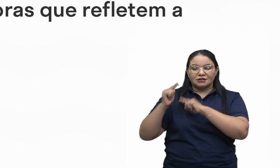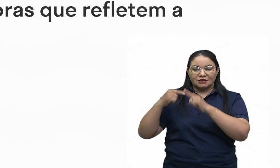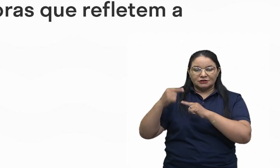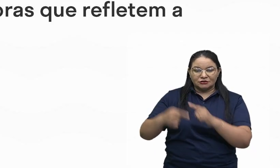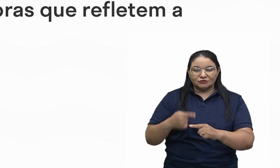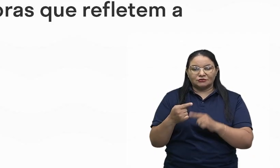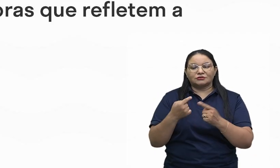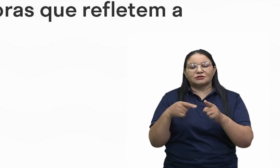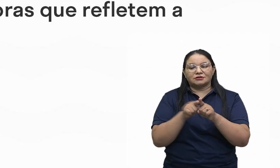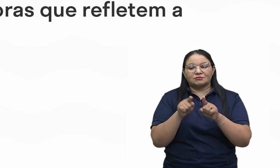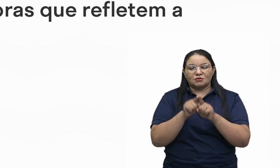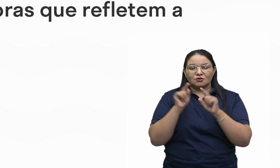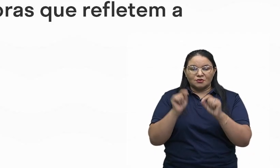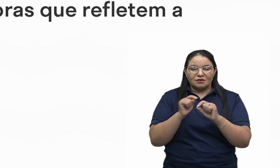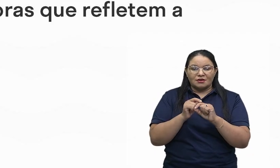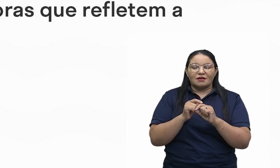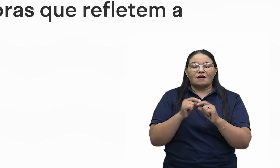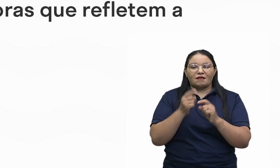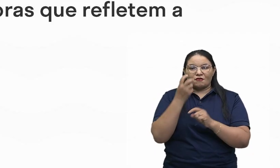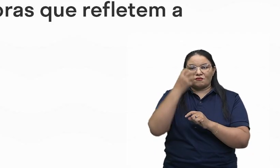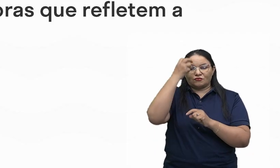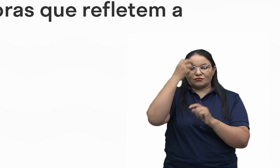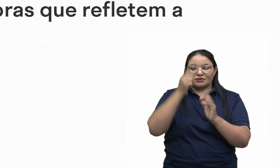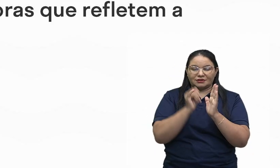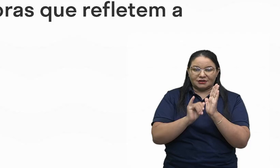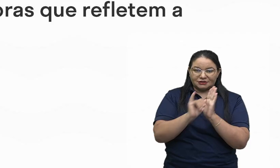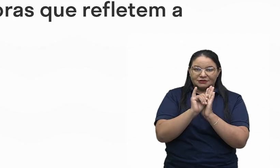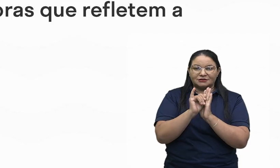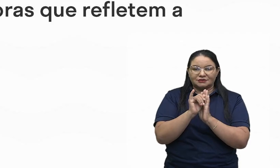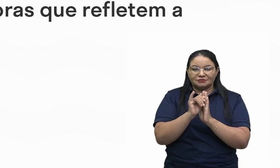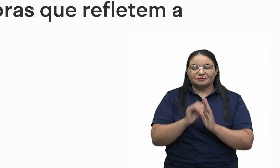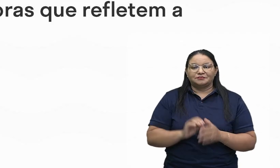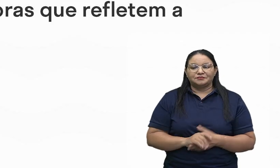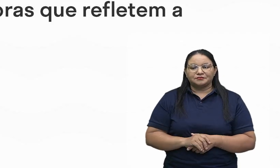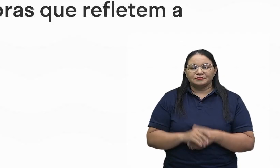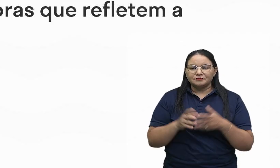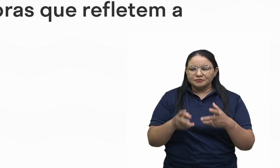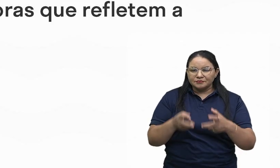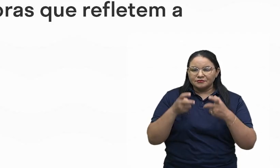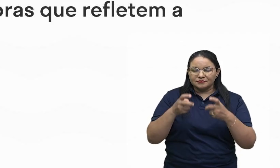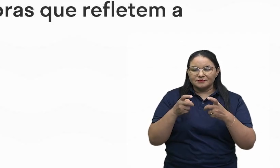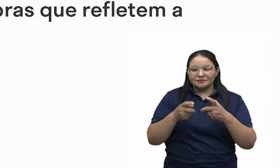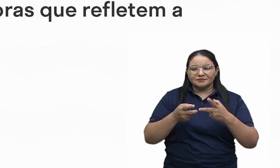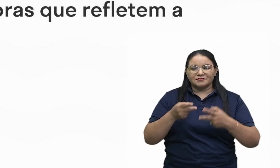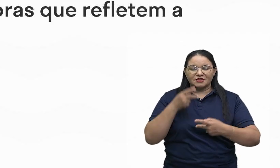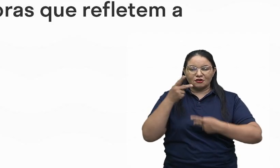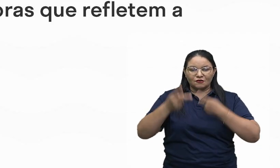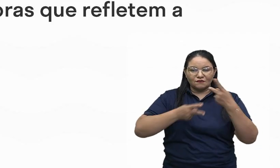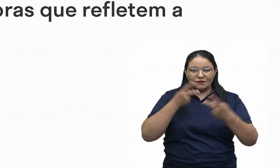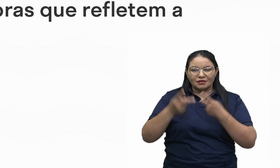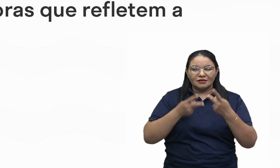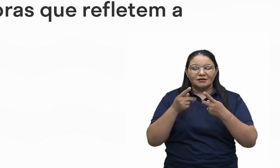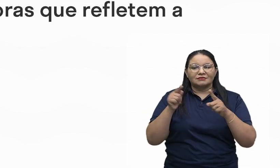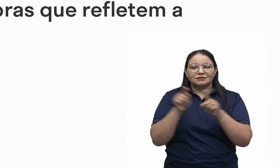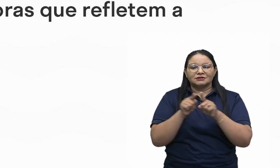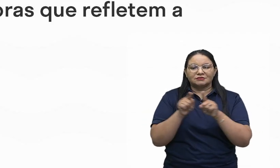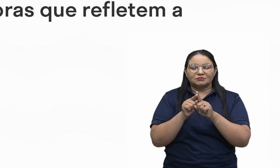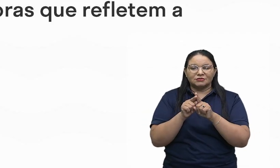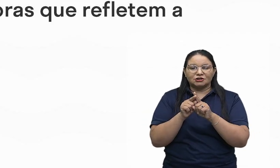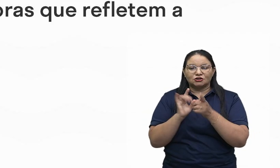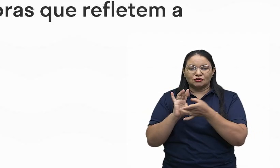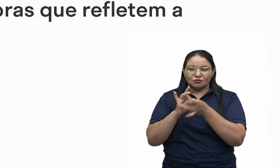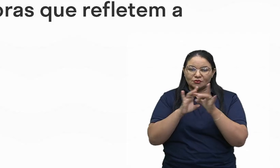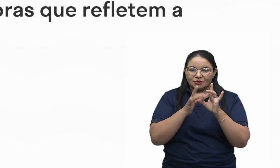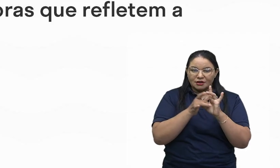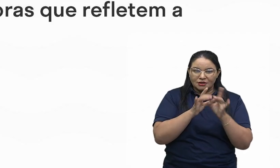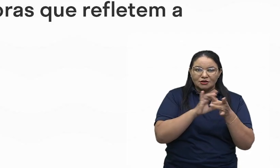identidade cultural. Nesse sentido, olha só, a gente percebe que quando falamos nesse contexto contemporâneo,